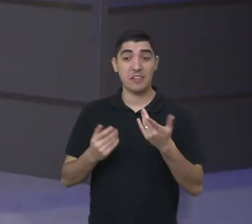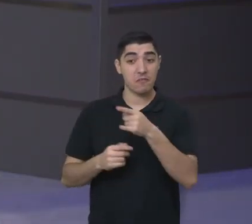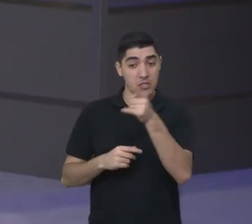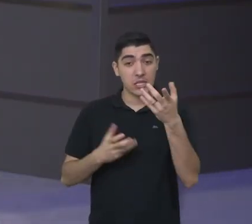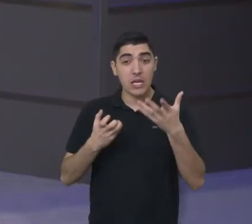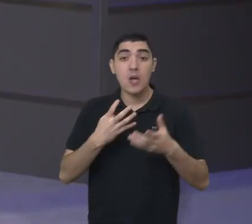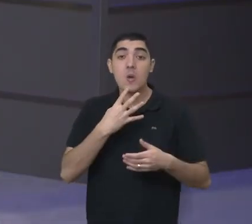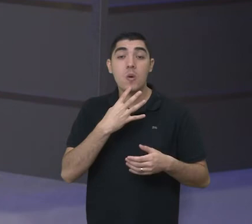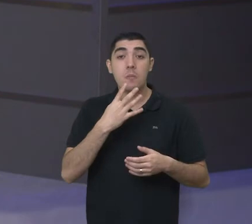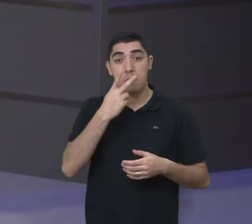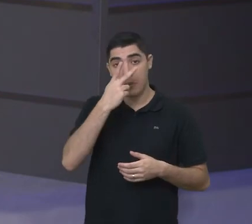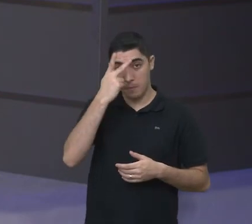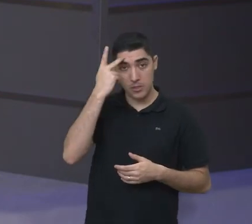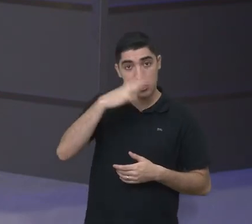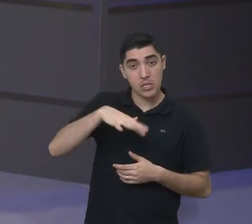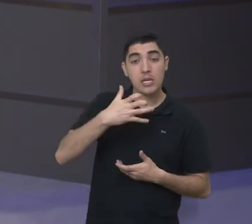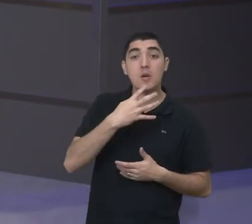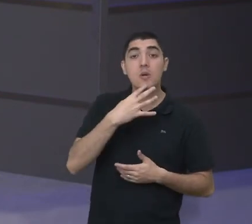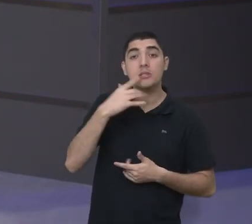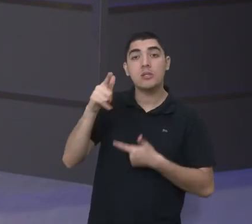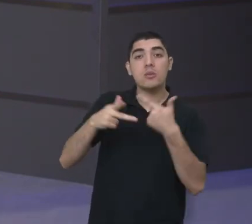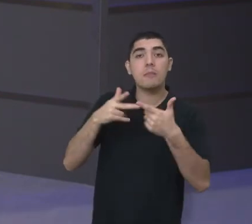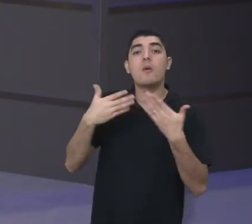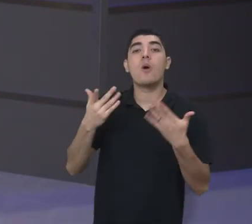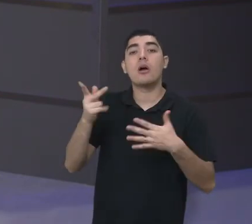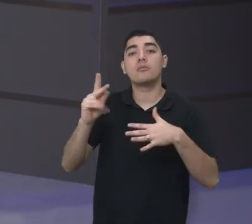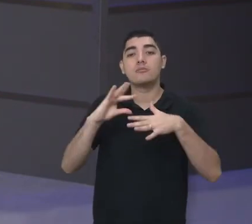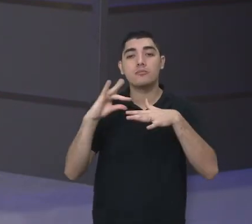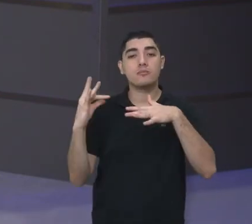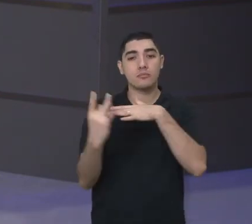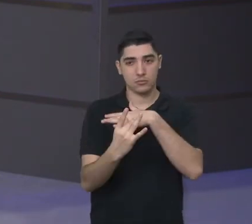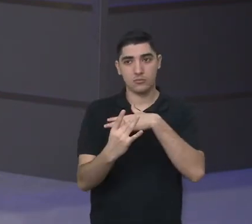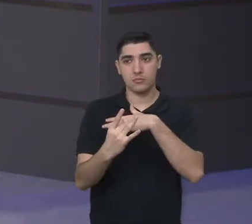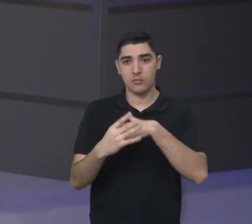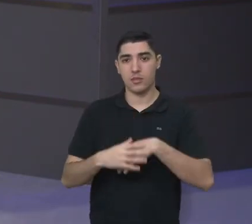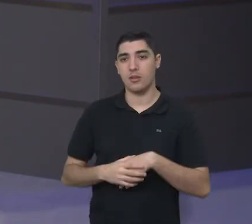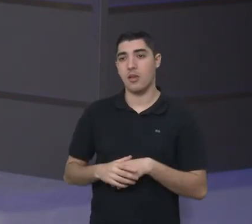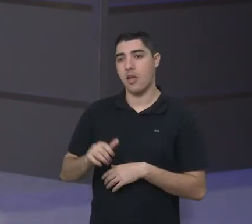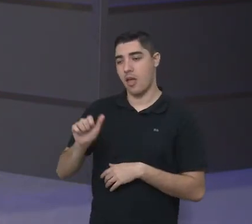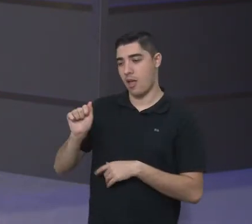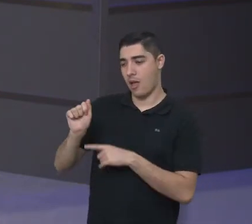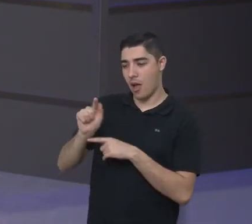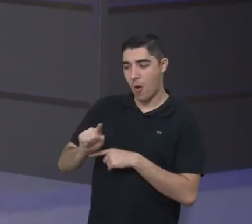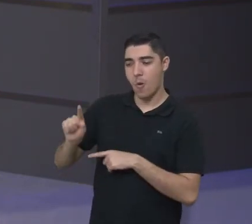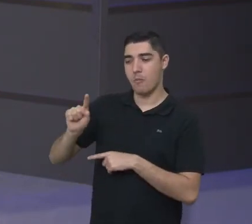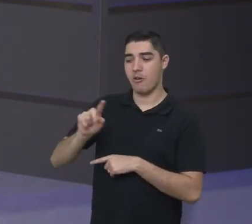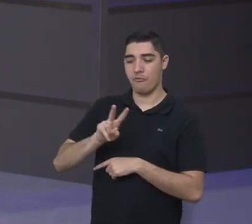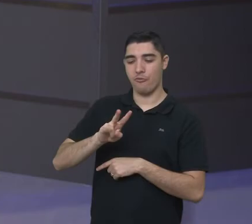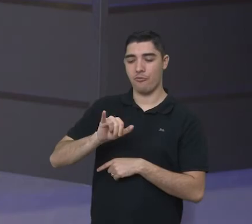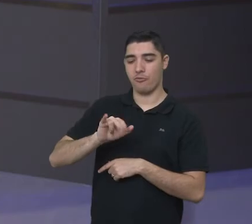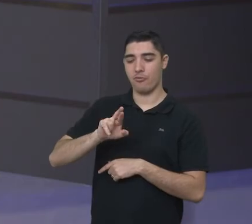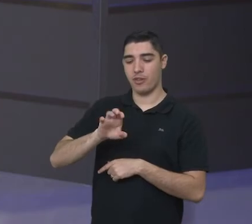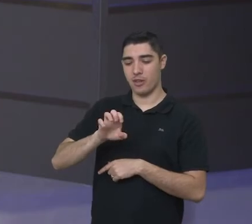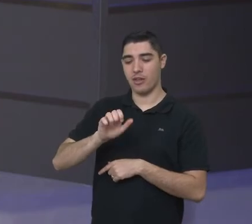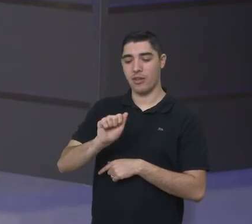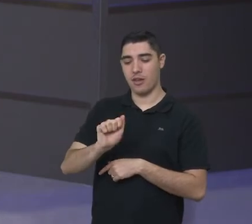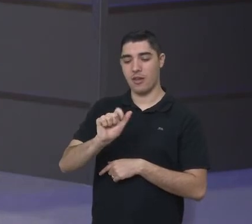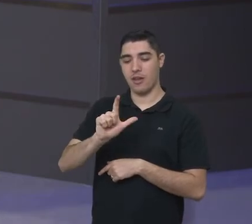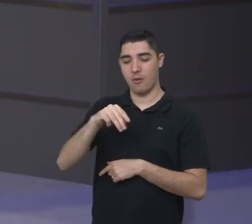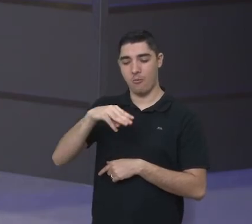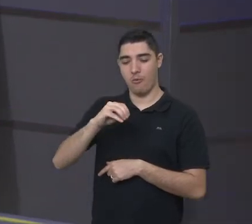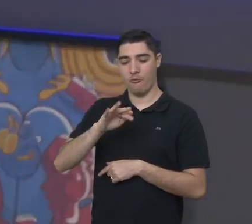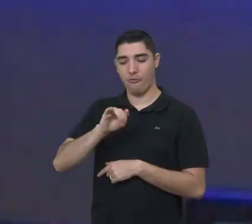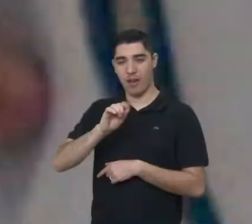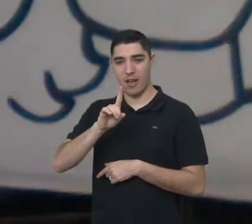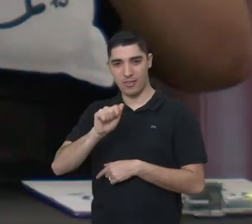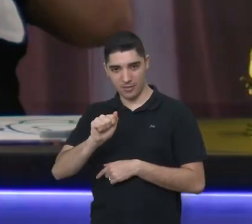quiser conhecer seus trabalhos, eu vi seu arroba aqui, é arroba Virei Almofada, que entra em contato com você. E lá você,